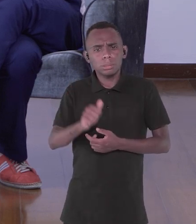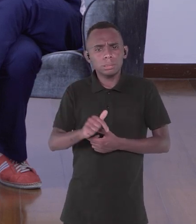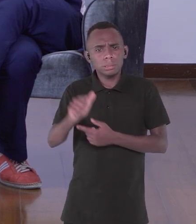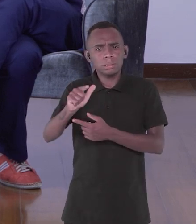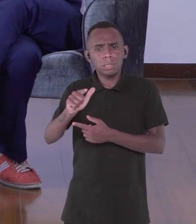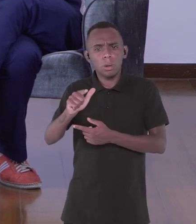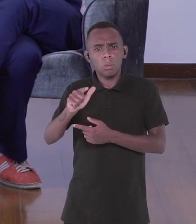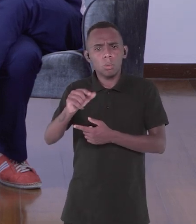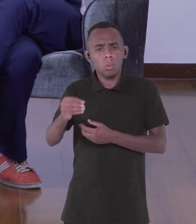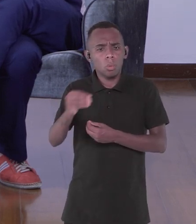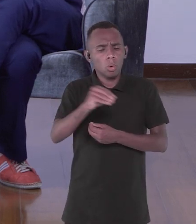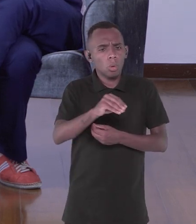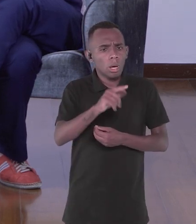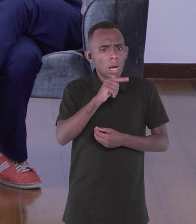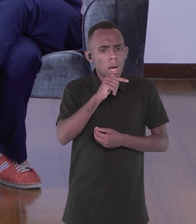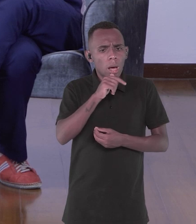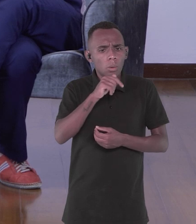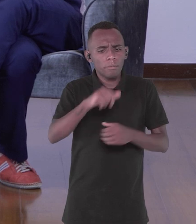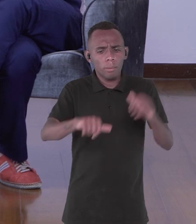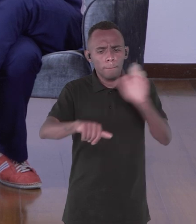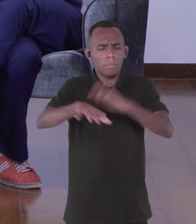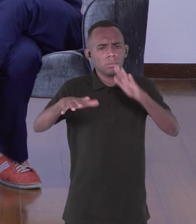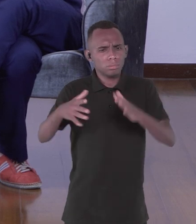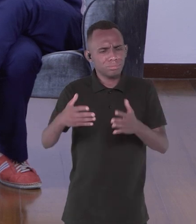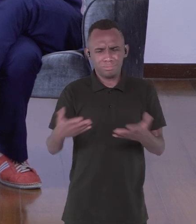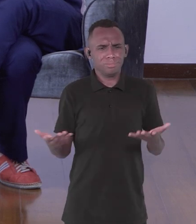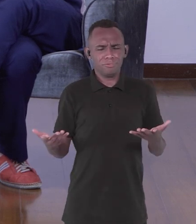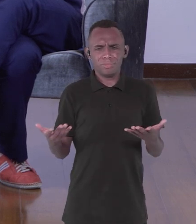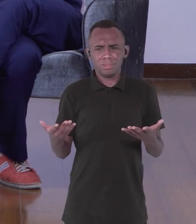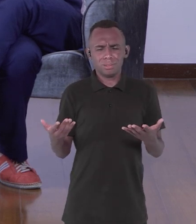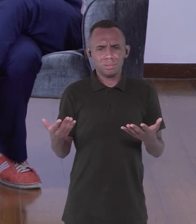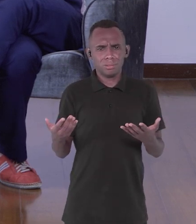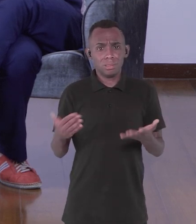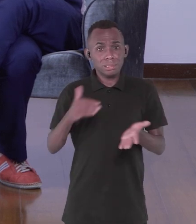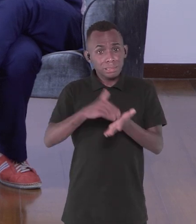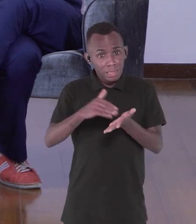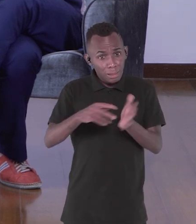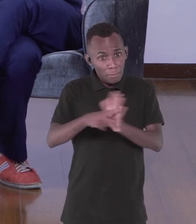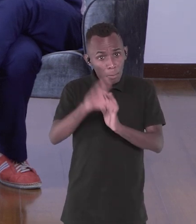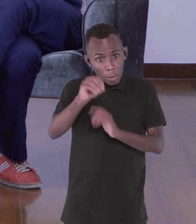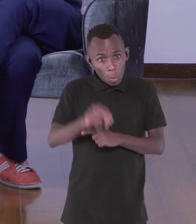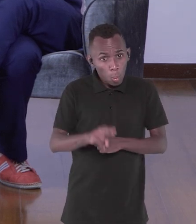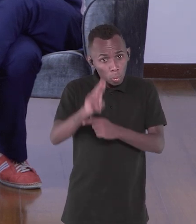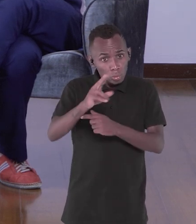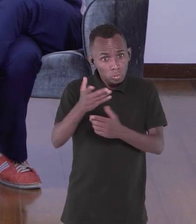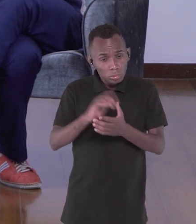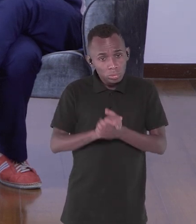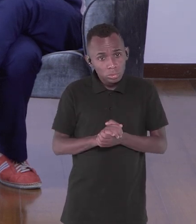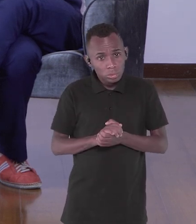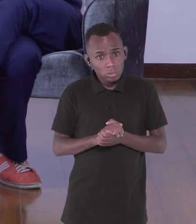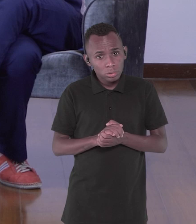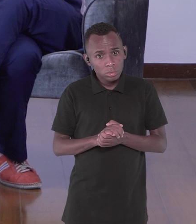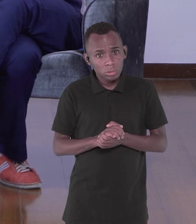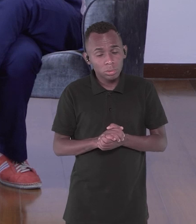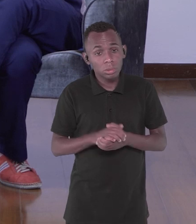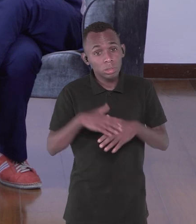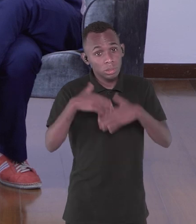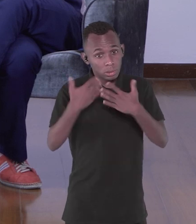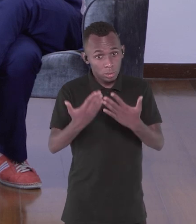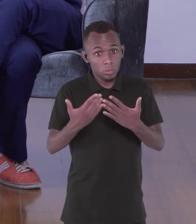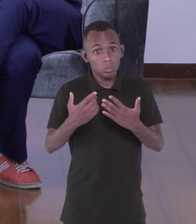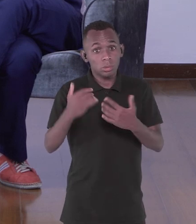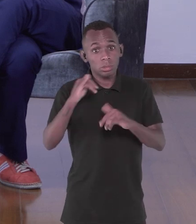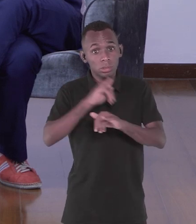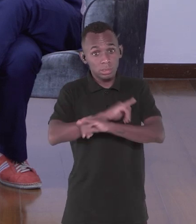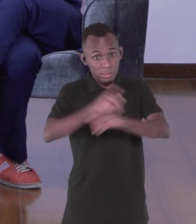água, vem alguém dar um tapa na minha mão. Ele falou assim, eu sou secretário-geral da ONU. Né? Ou seja, ele estava me